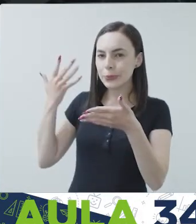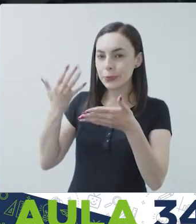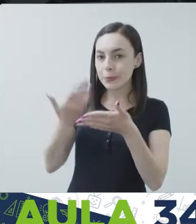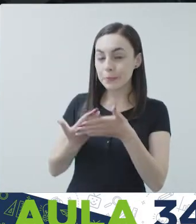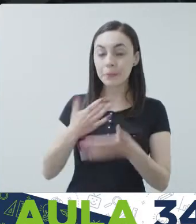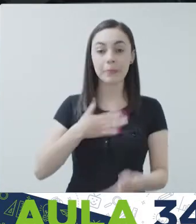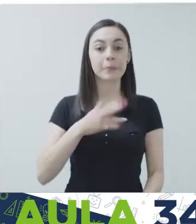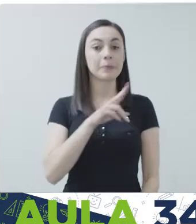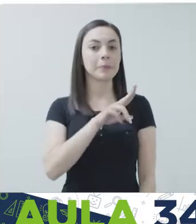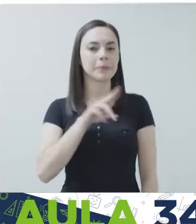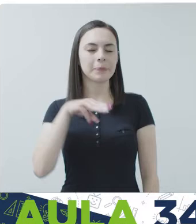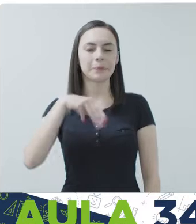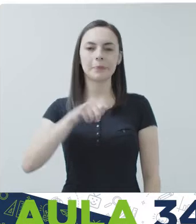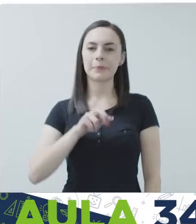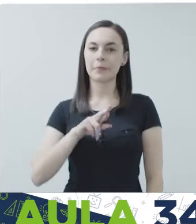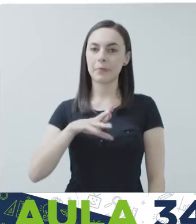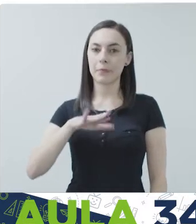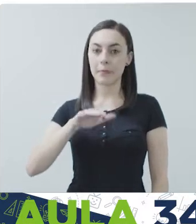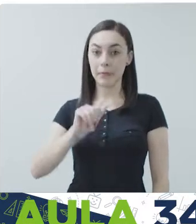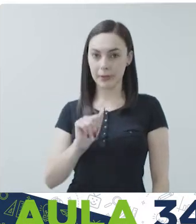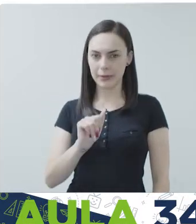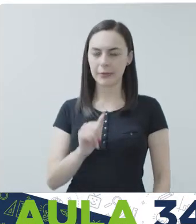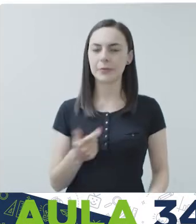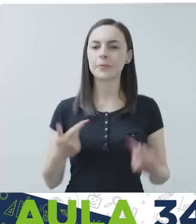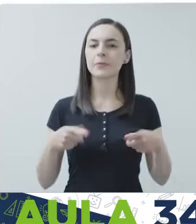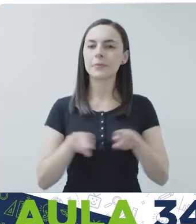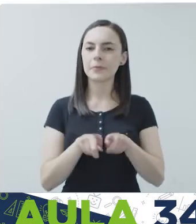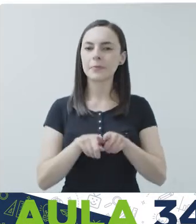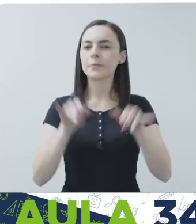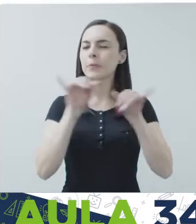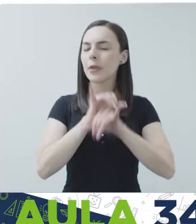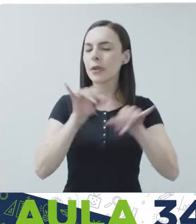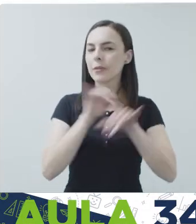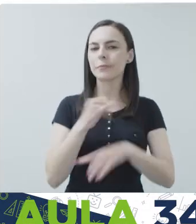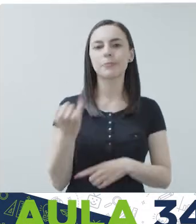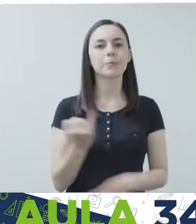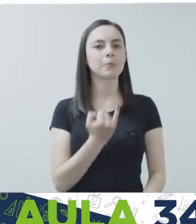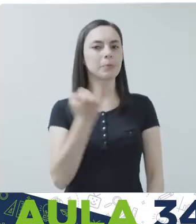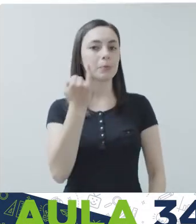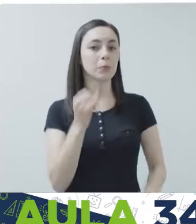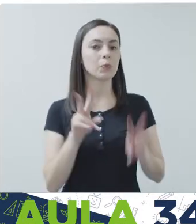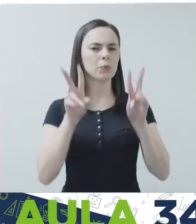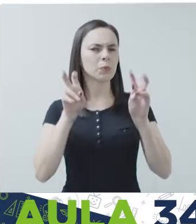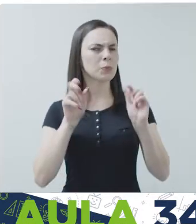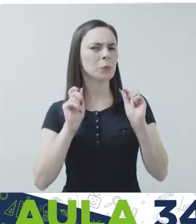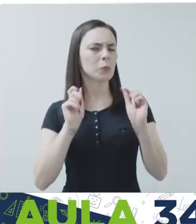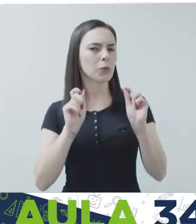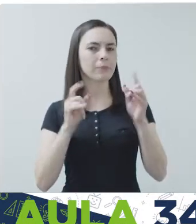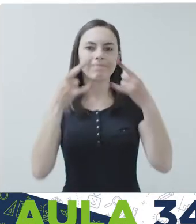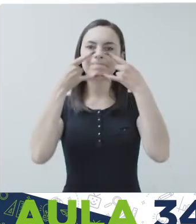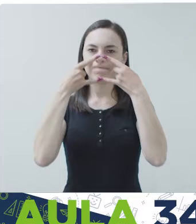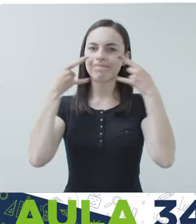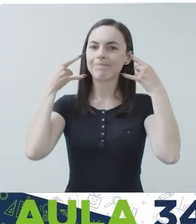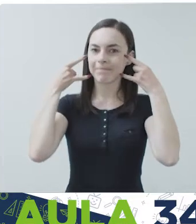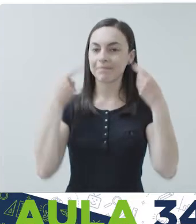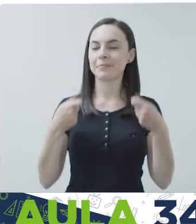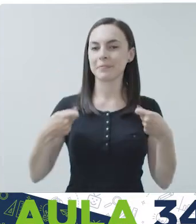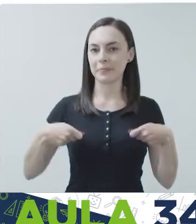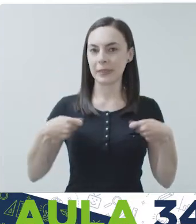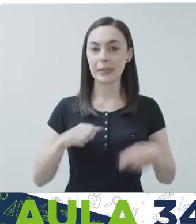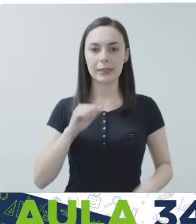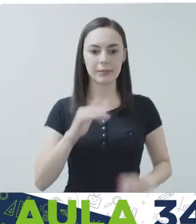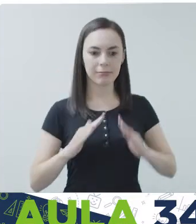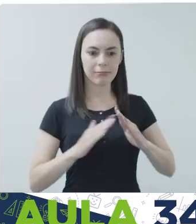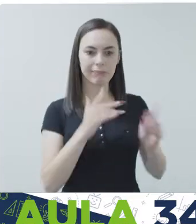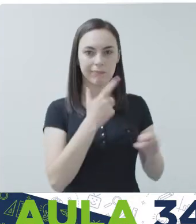sou a professora Márcia e trago um lembrete importante: o uso da máscara. Se nós